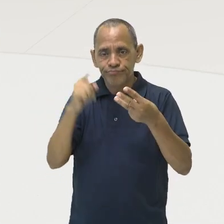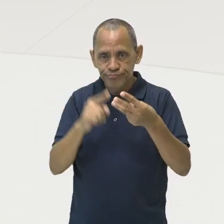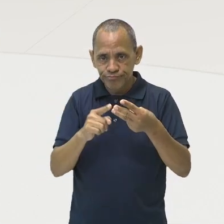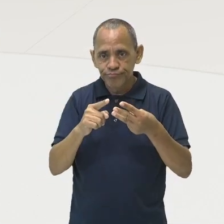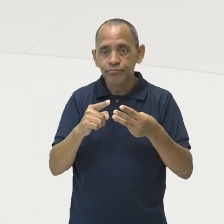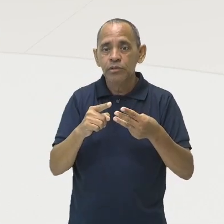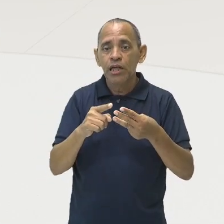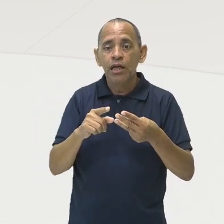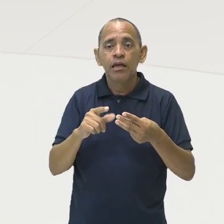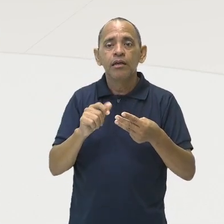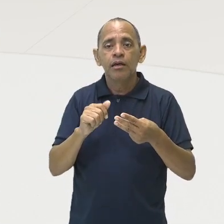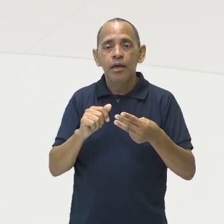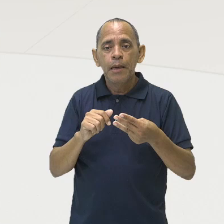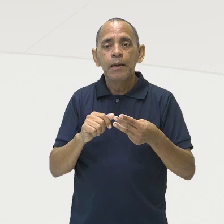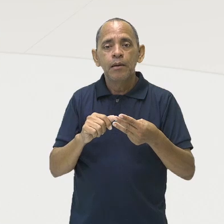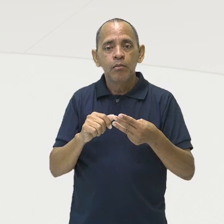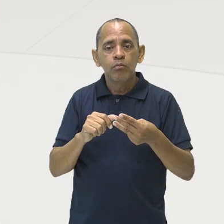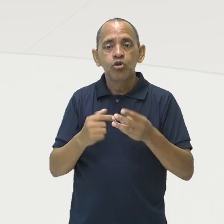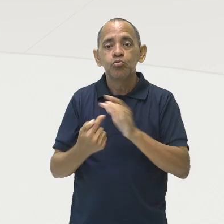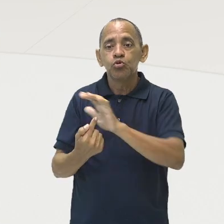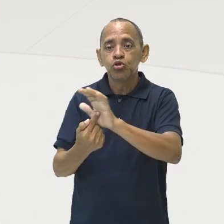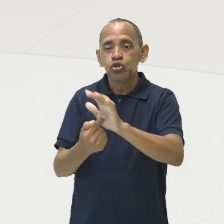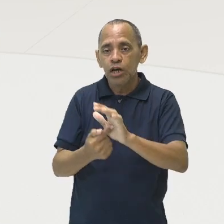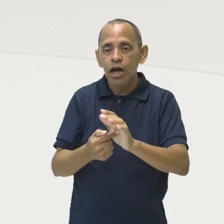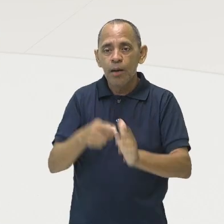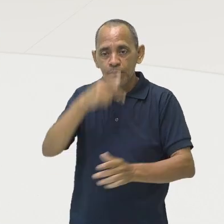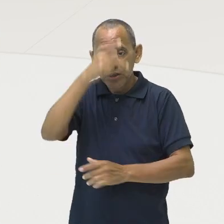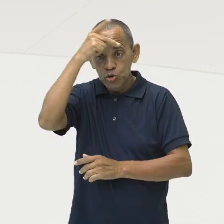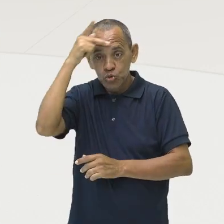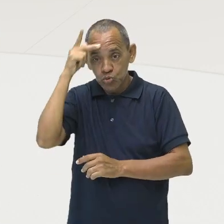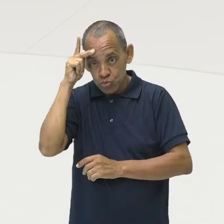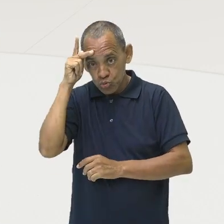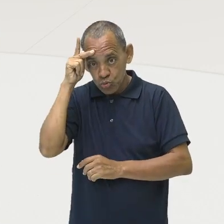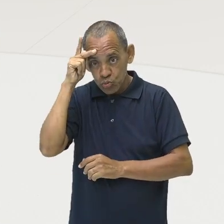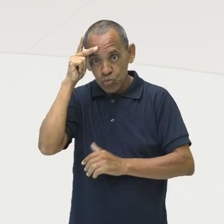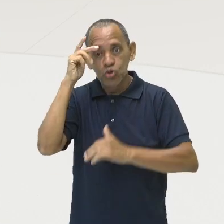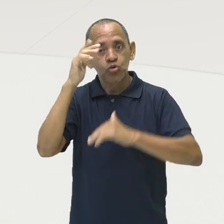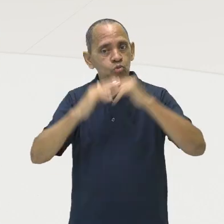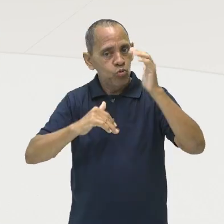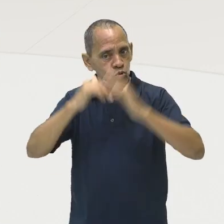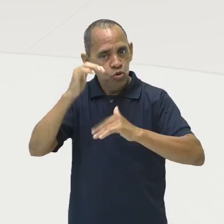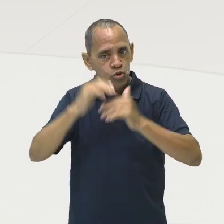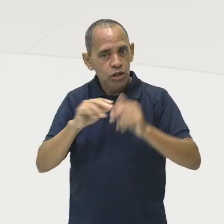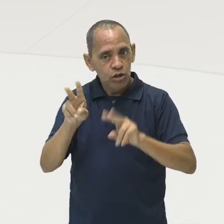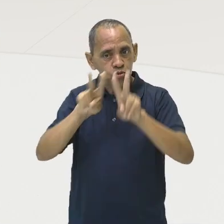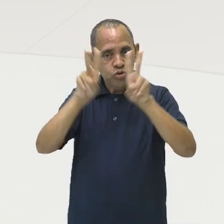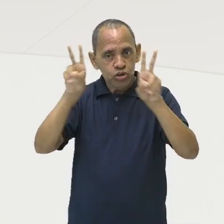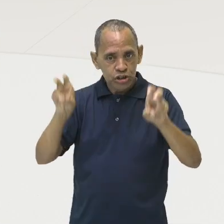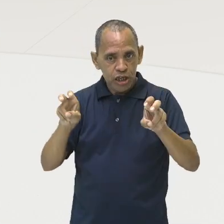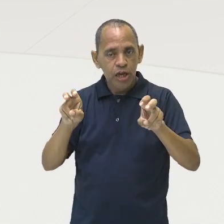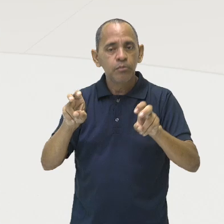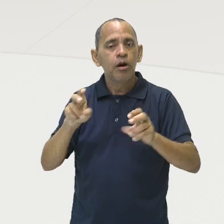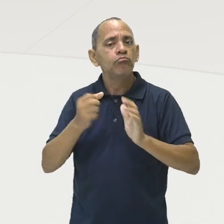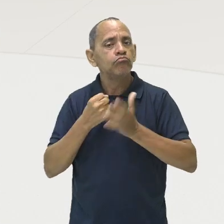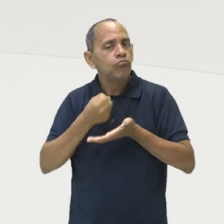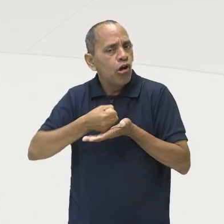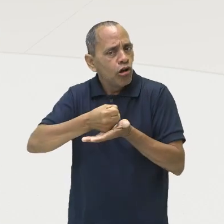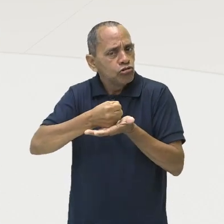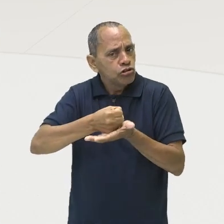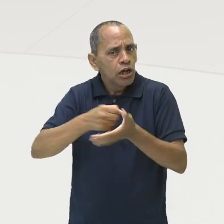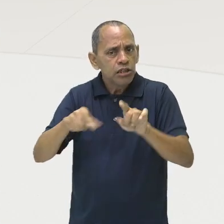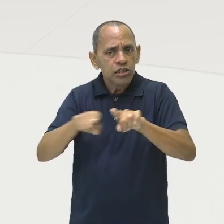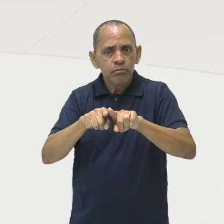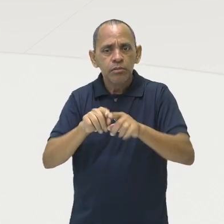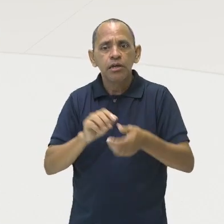Eu posso trazer pessoas experientes no assunto para falar, para me ajudar a argumentar esse texto, citar